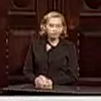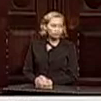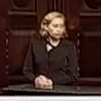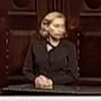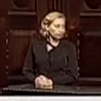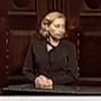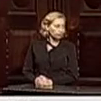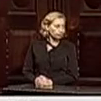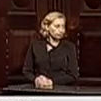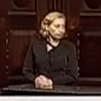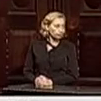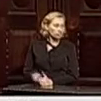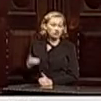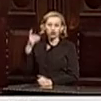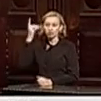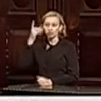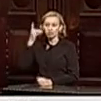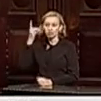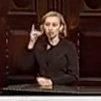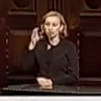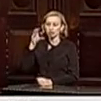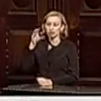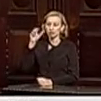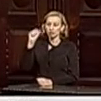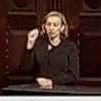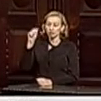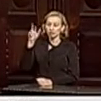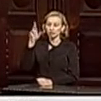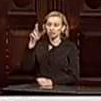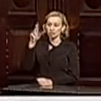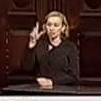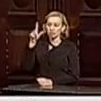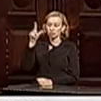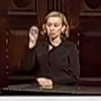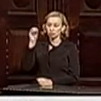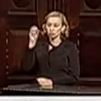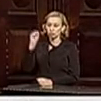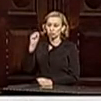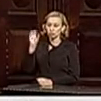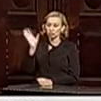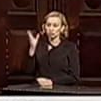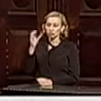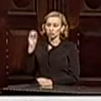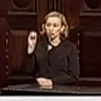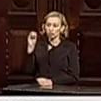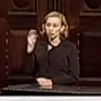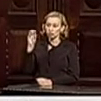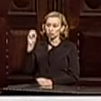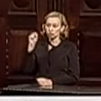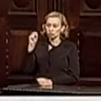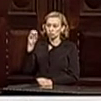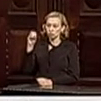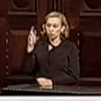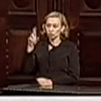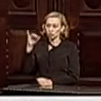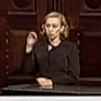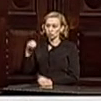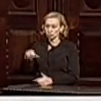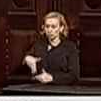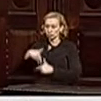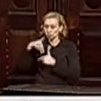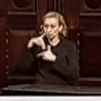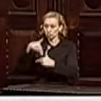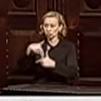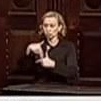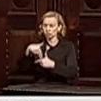Convido o nobre deputado Carlos Osório para fazer uso da tribuna, que tem à sua